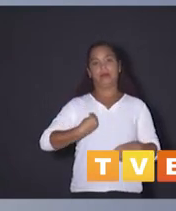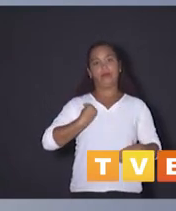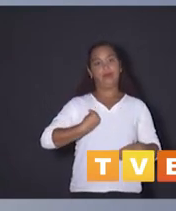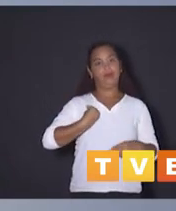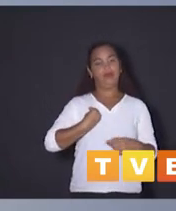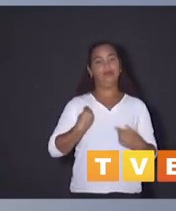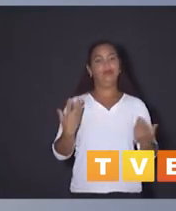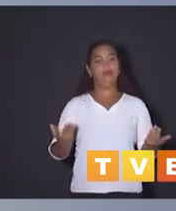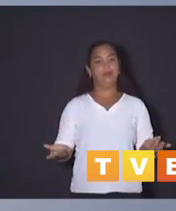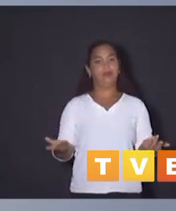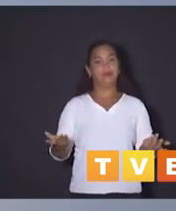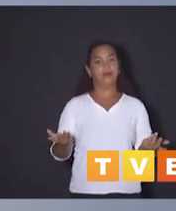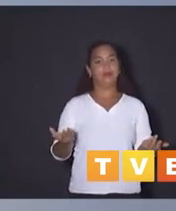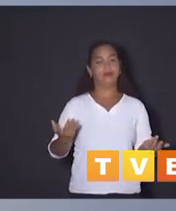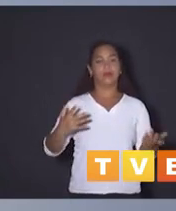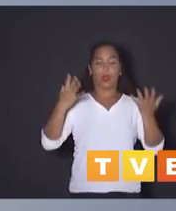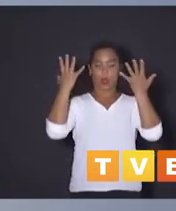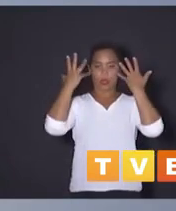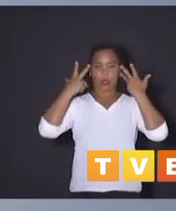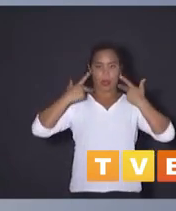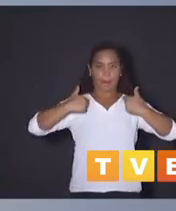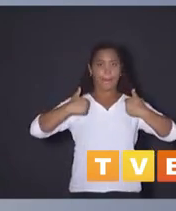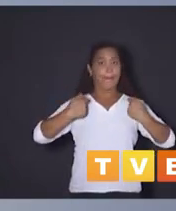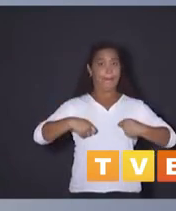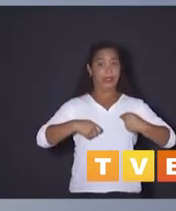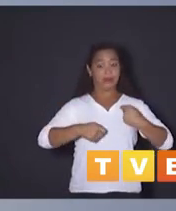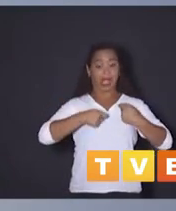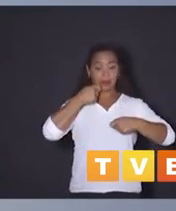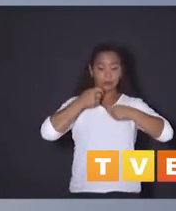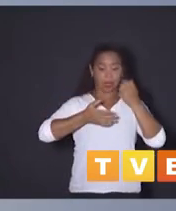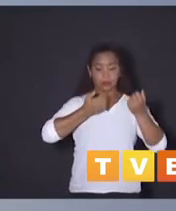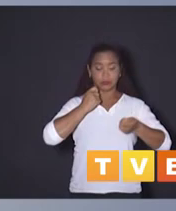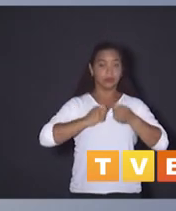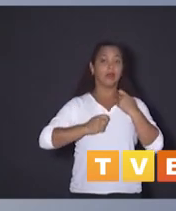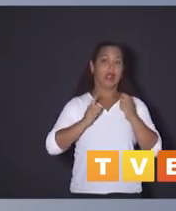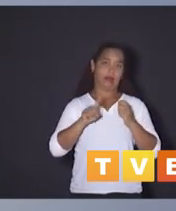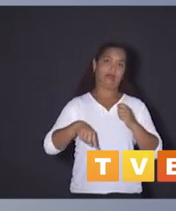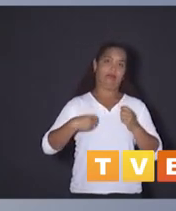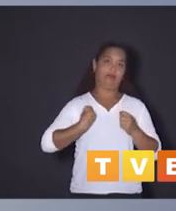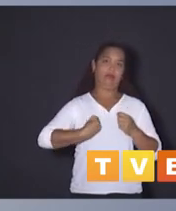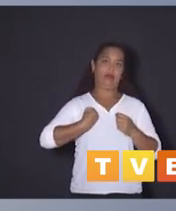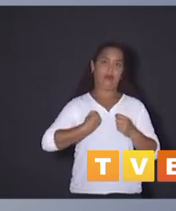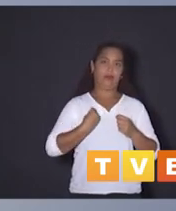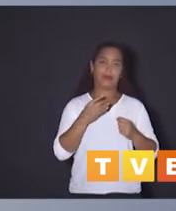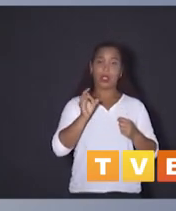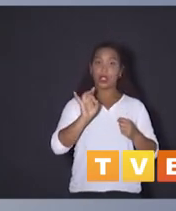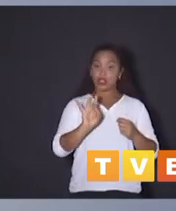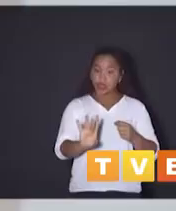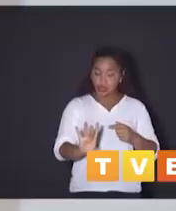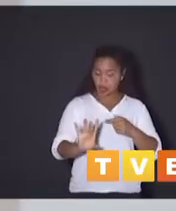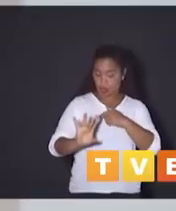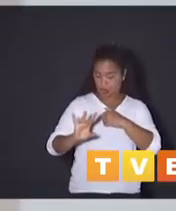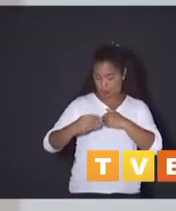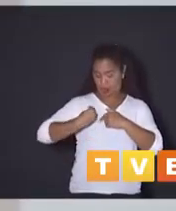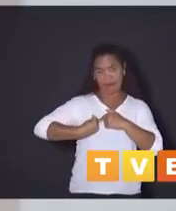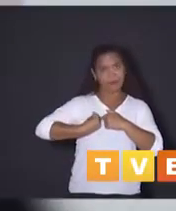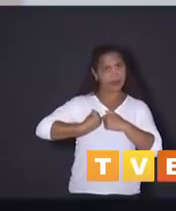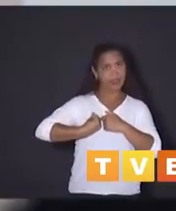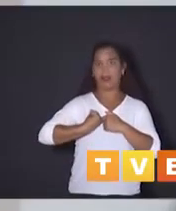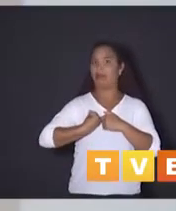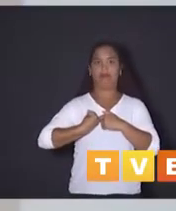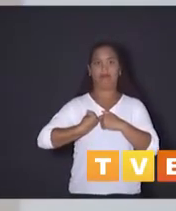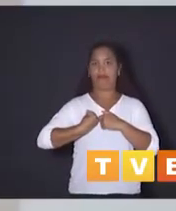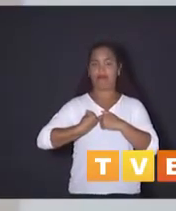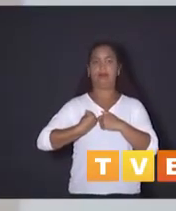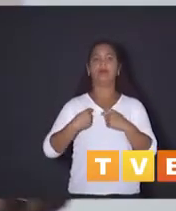parte de qualquer ser animal nós vamos alimentar apresentar vivo mas evidentemente que esse não é um ato apenas de sobrevivência né a gente tem que levar em consideração